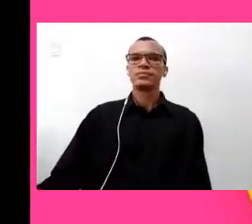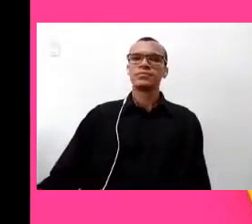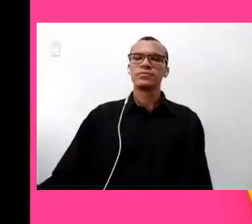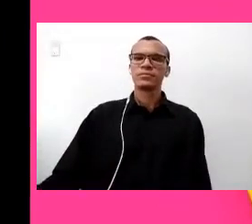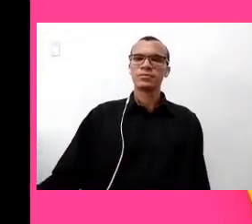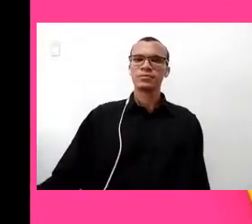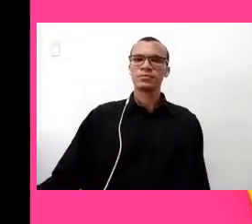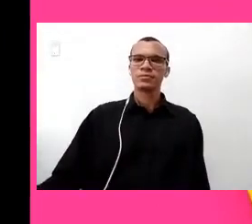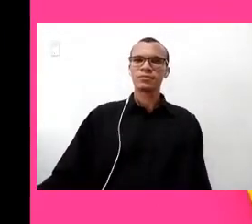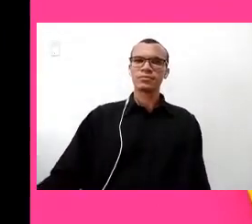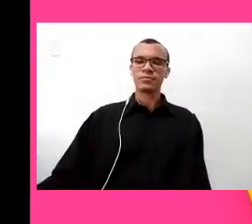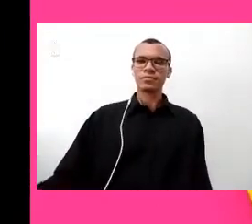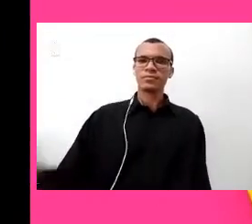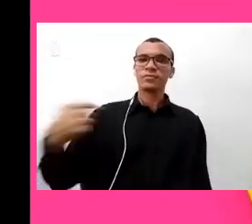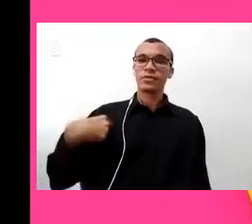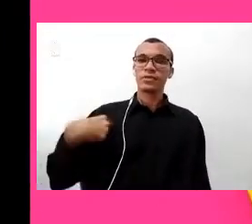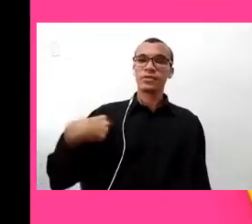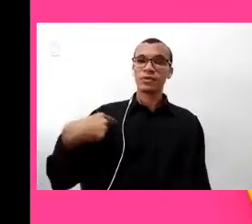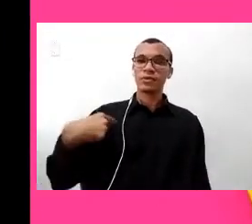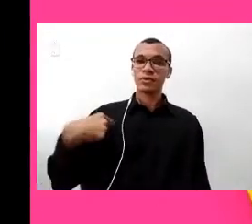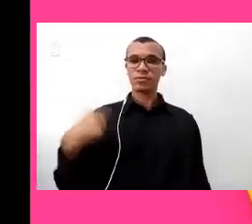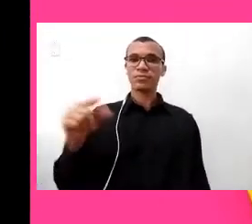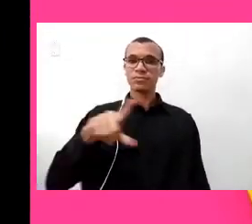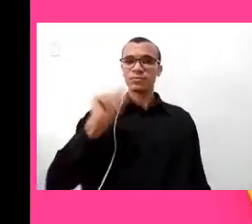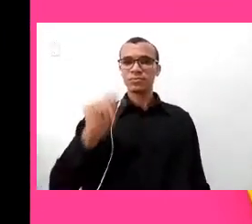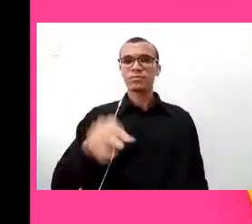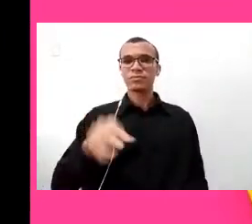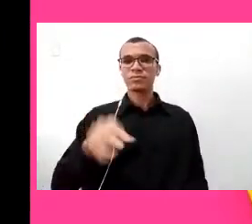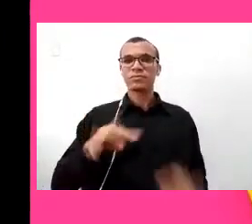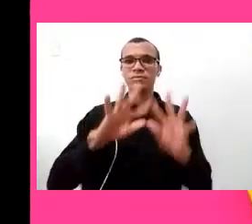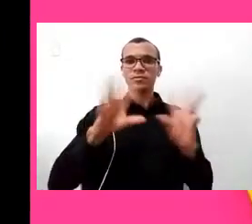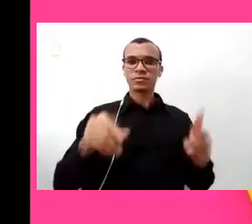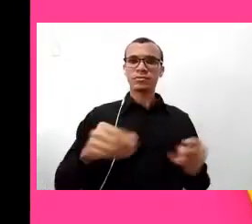Estou destacando, então, primeiro o objeto da página 6.